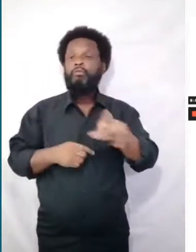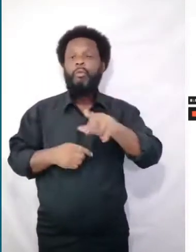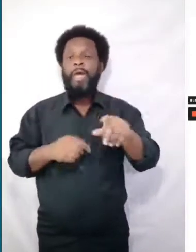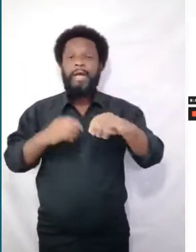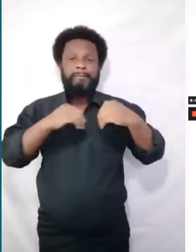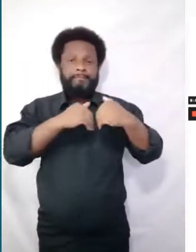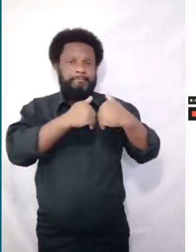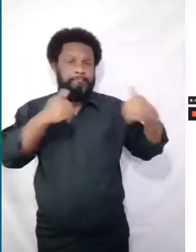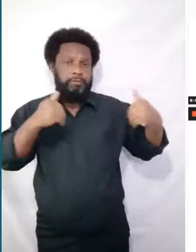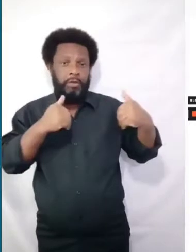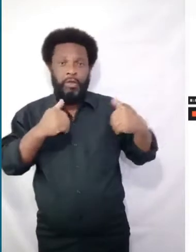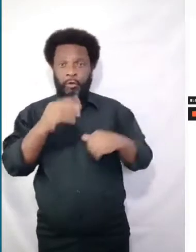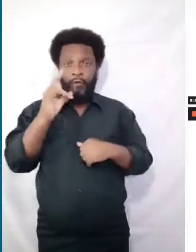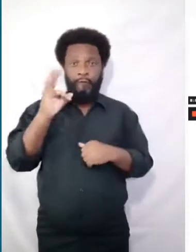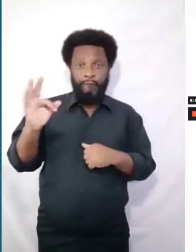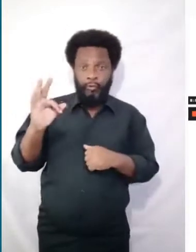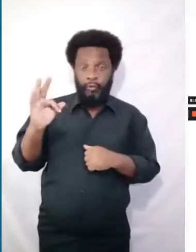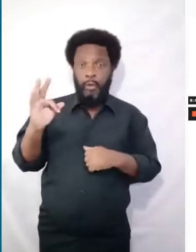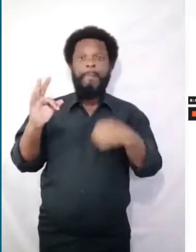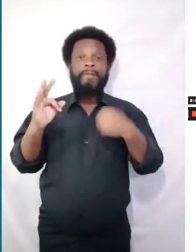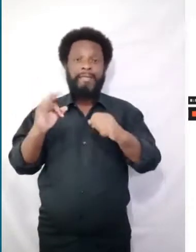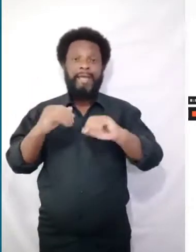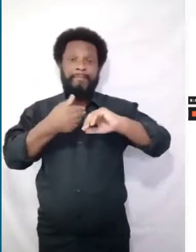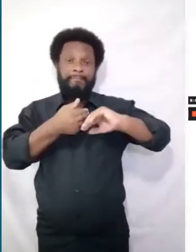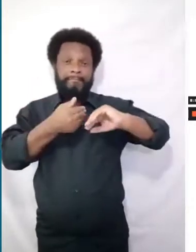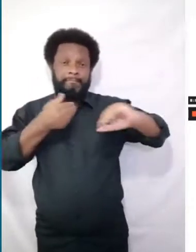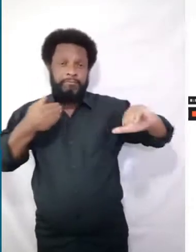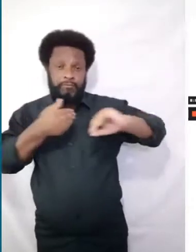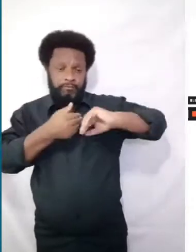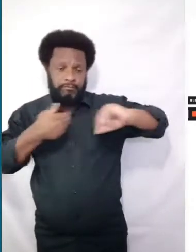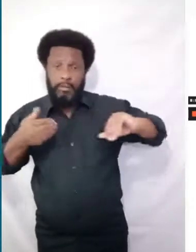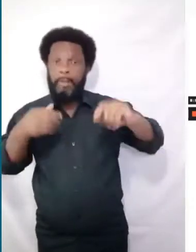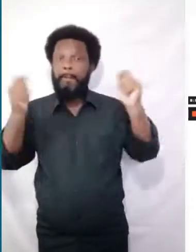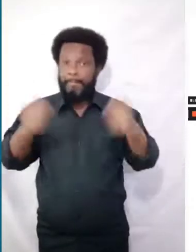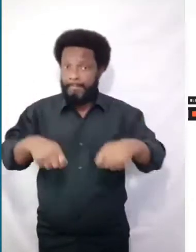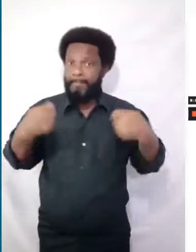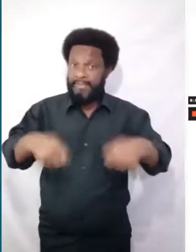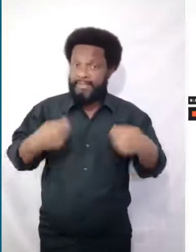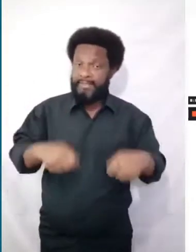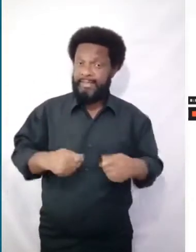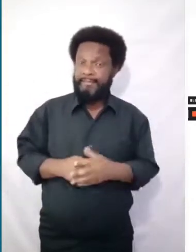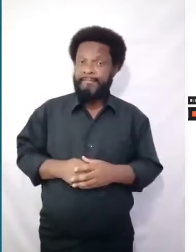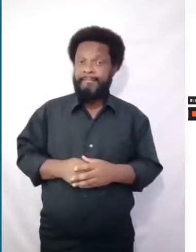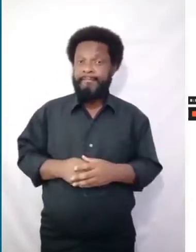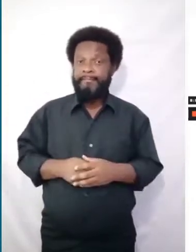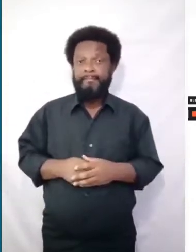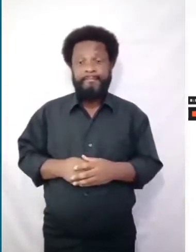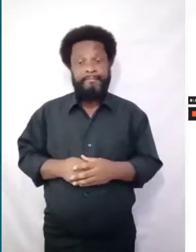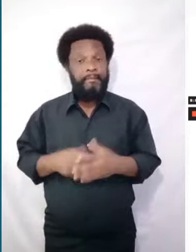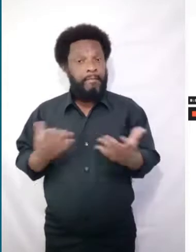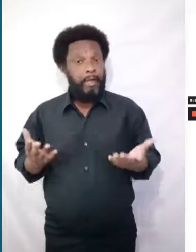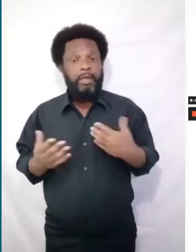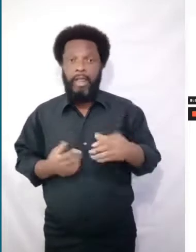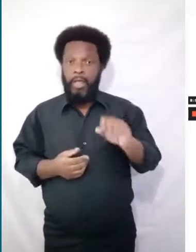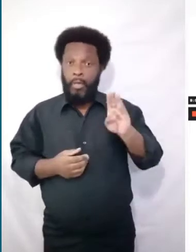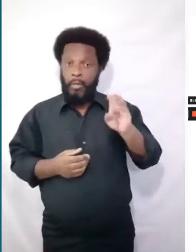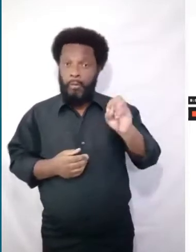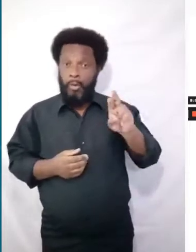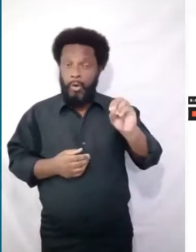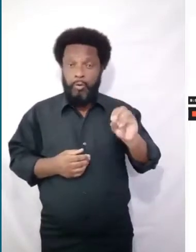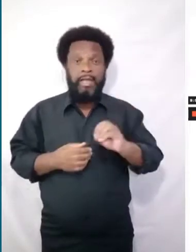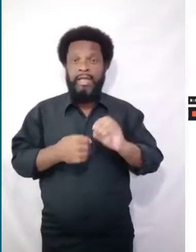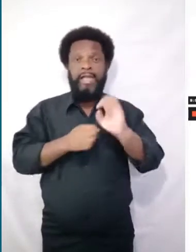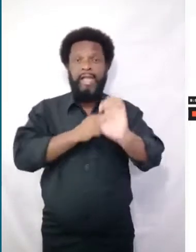quê? Porque essa não é a distância máxima que existe entre os flúors. Não está representando a maior distância possível entre